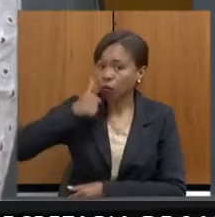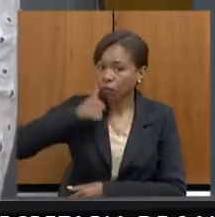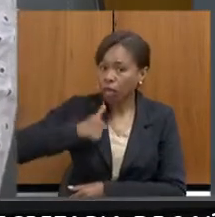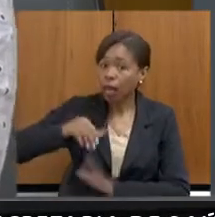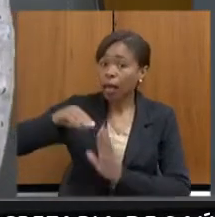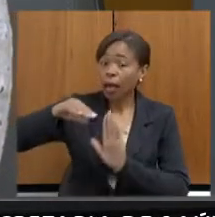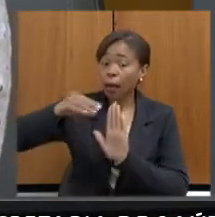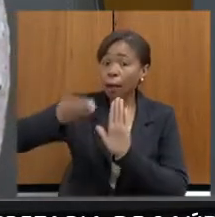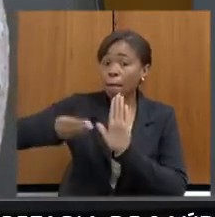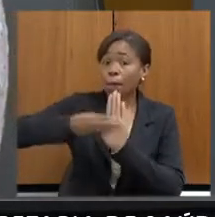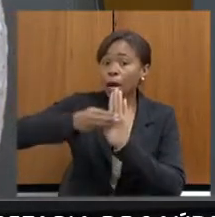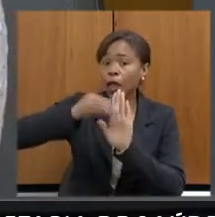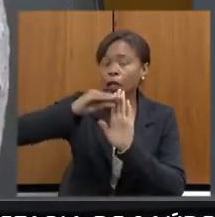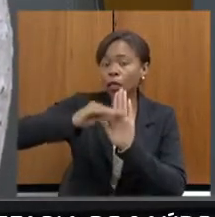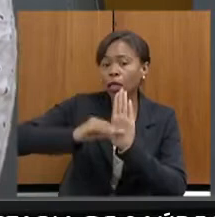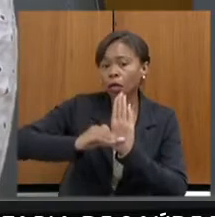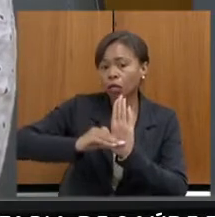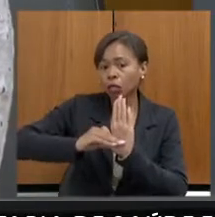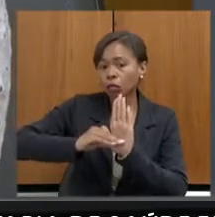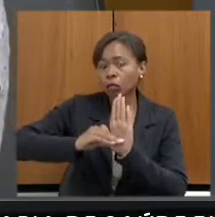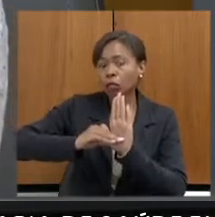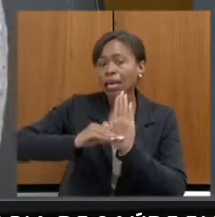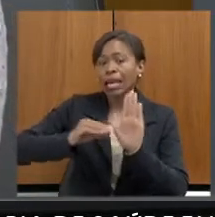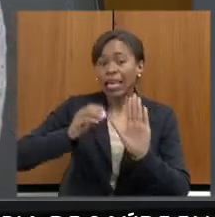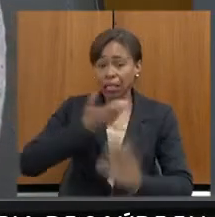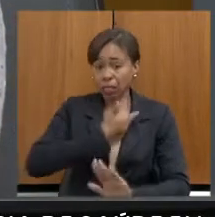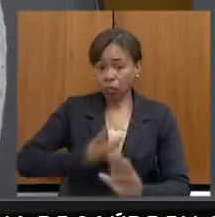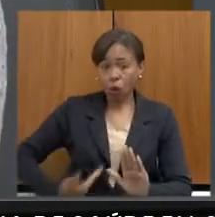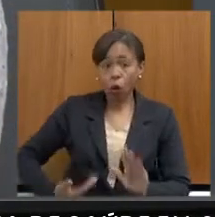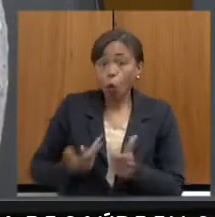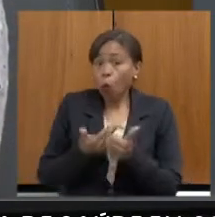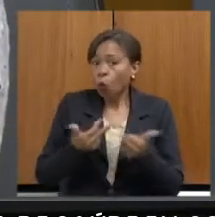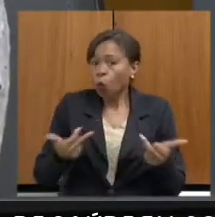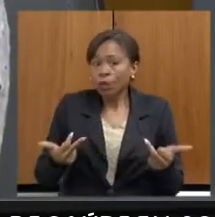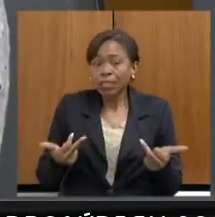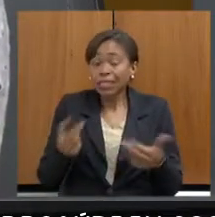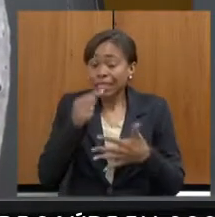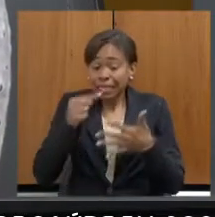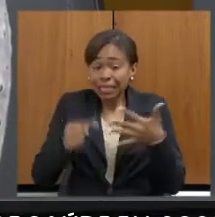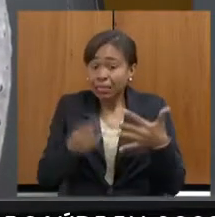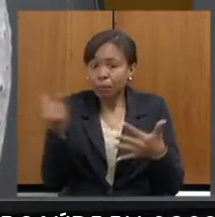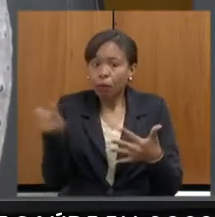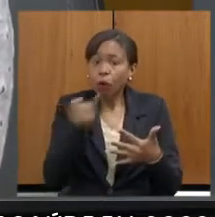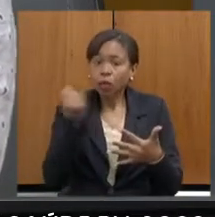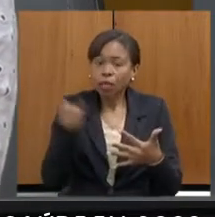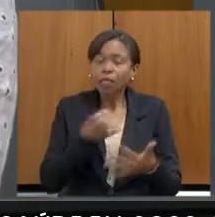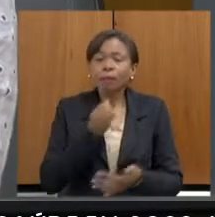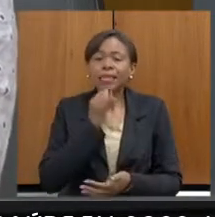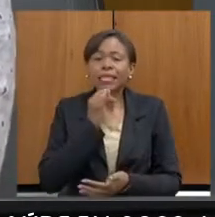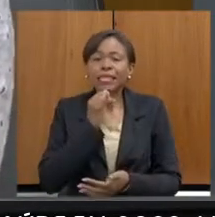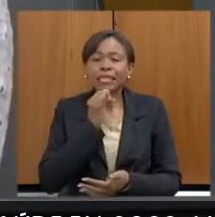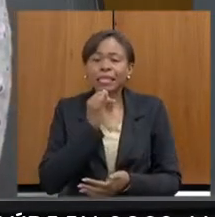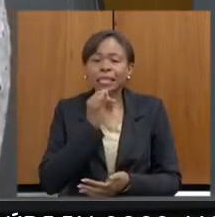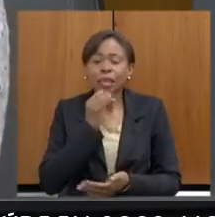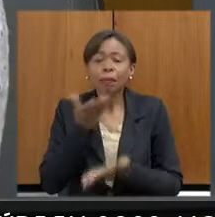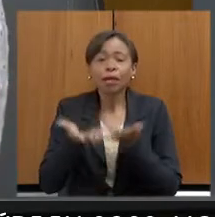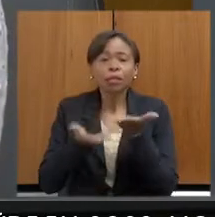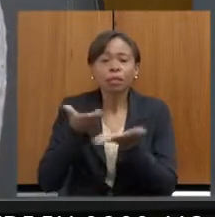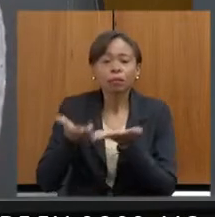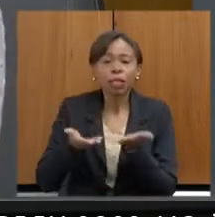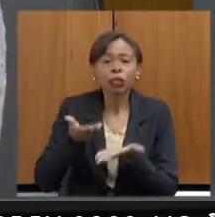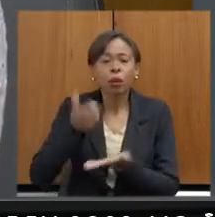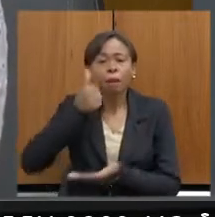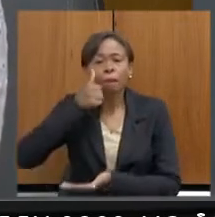itens que não estão colocados like no São extremamente importantes com o atendimento as meninas e mulheres em situação de violência